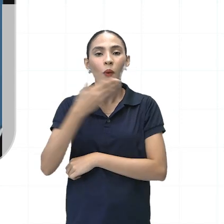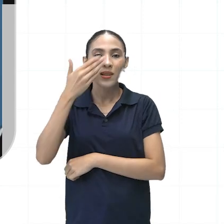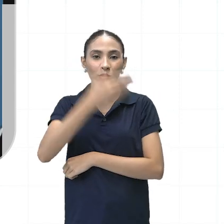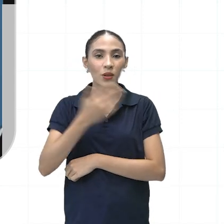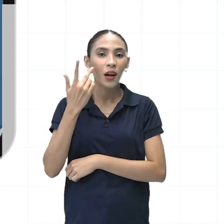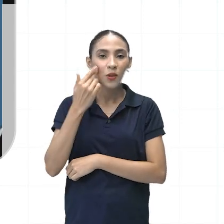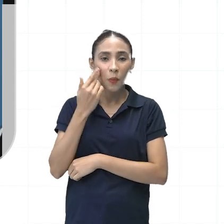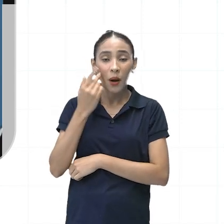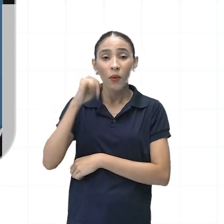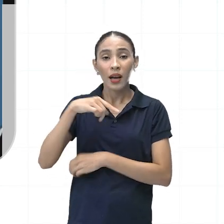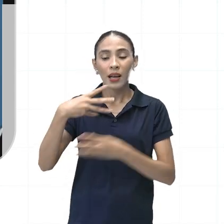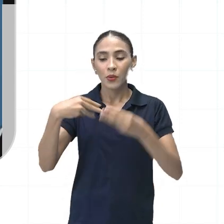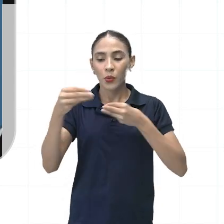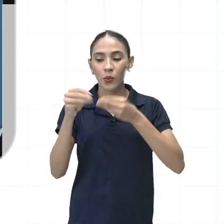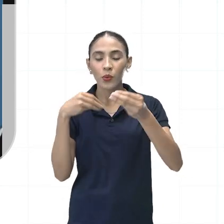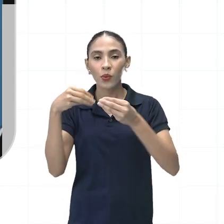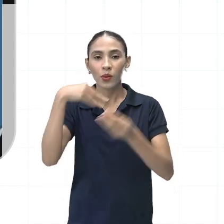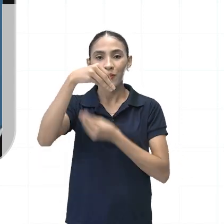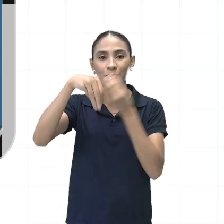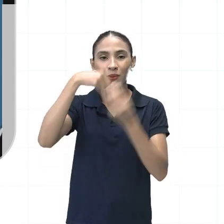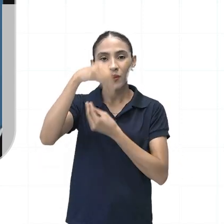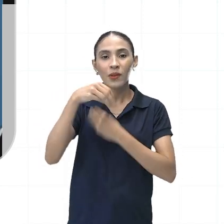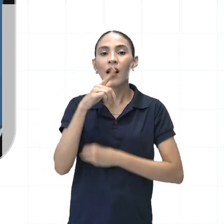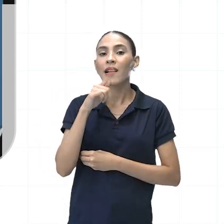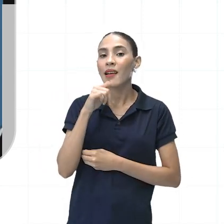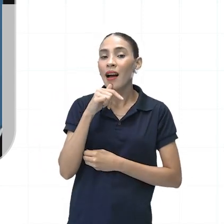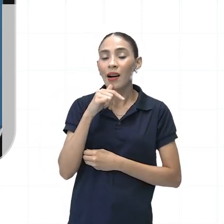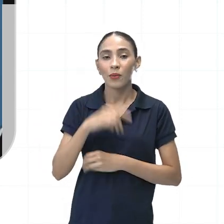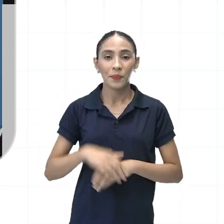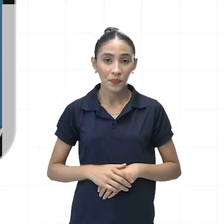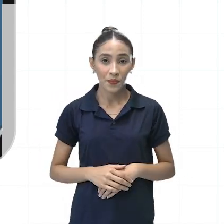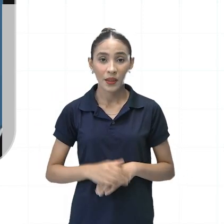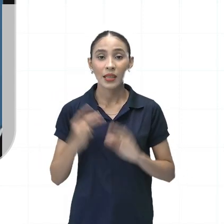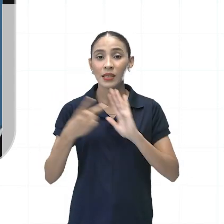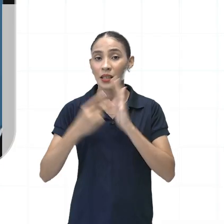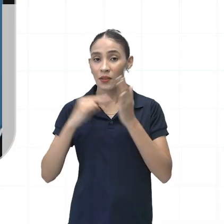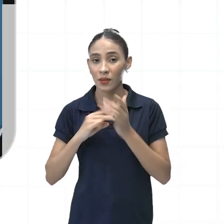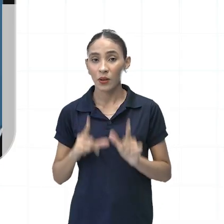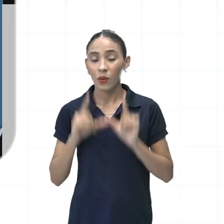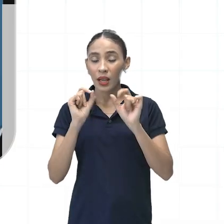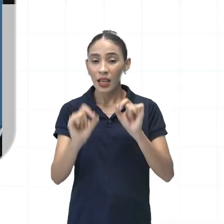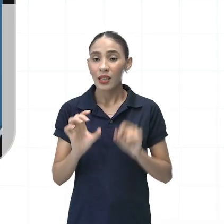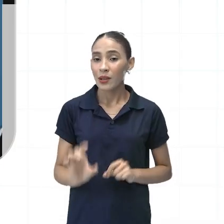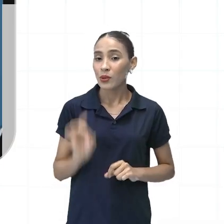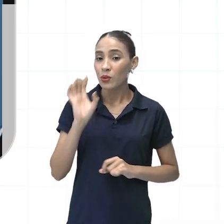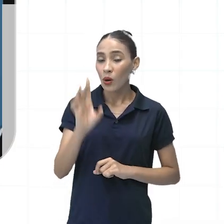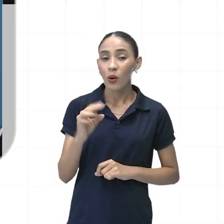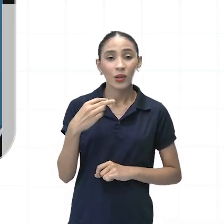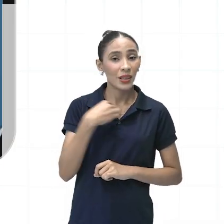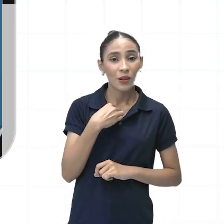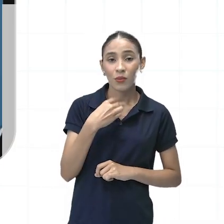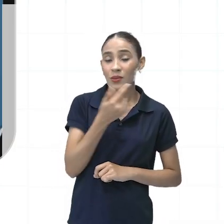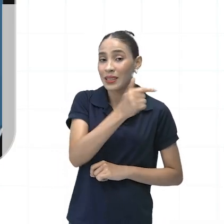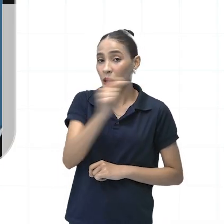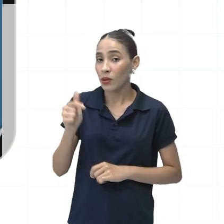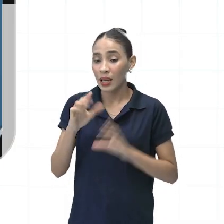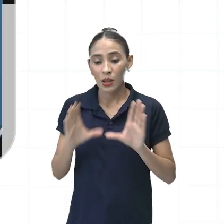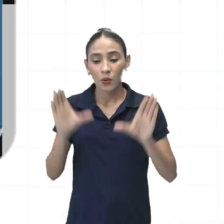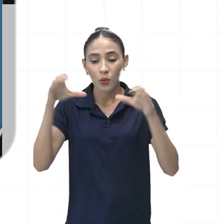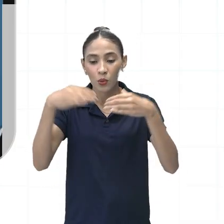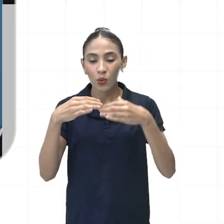comum. Ela é solúvel em água e é não redutora, o que significa apenas que ela não possui